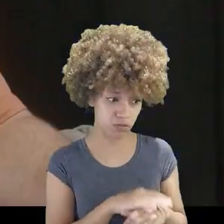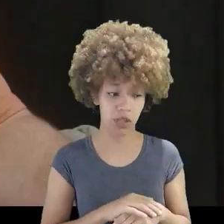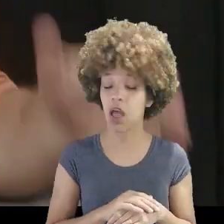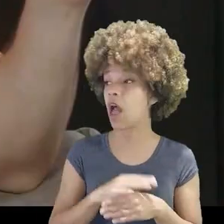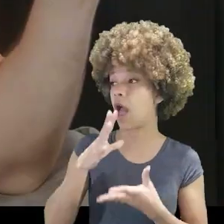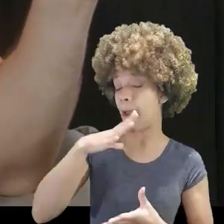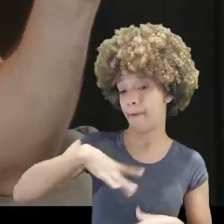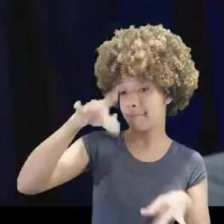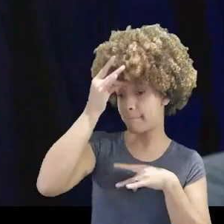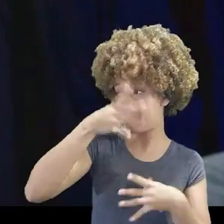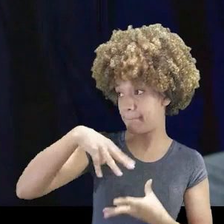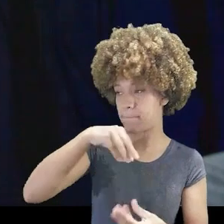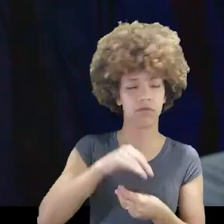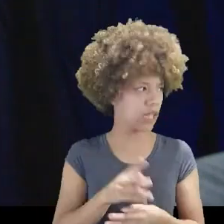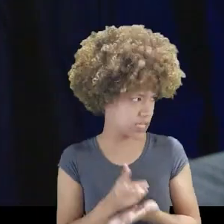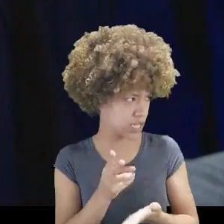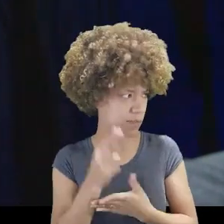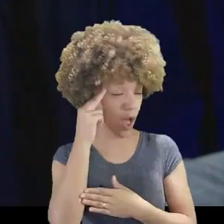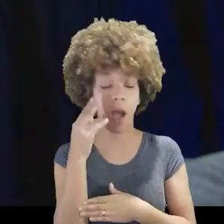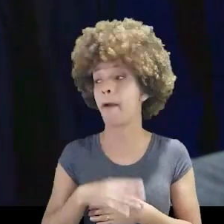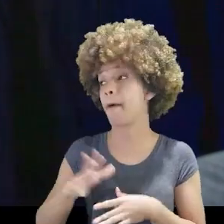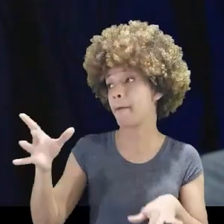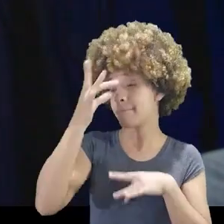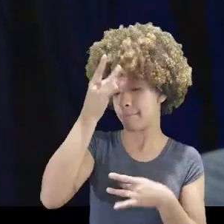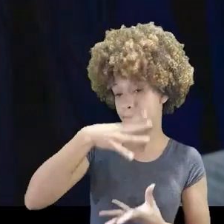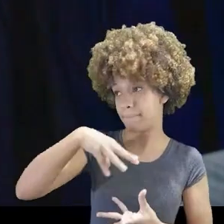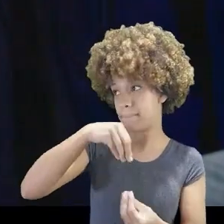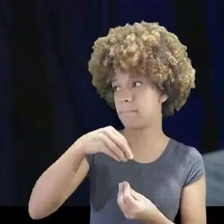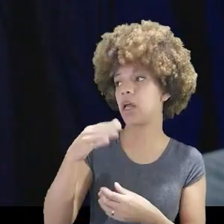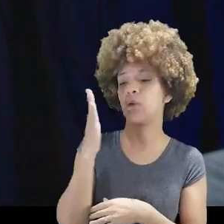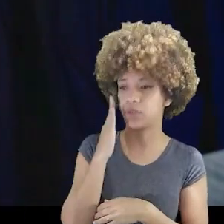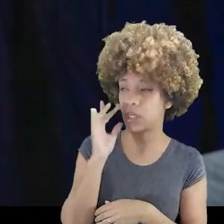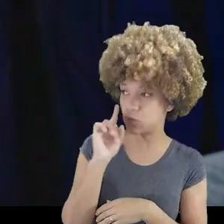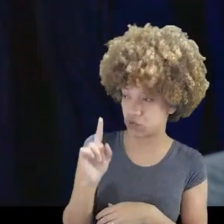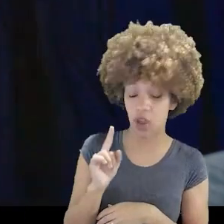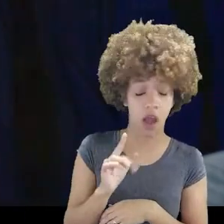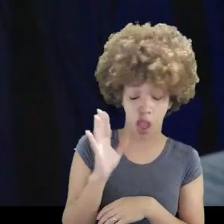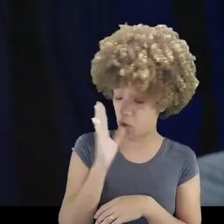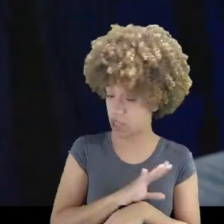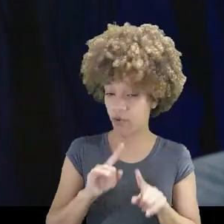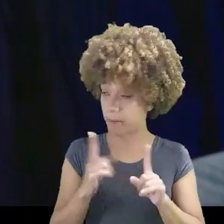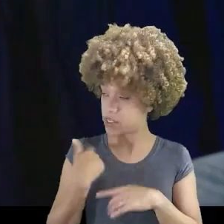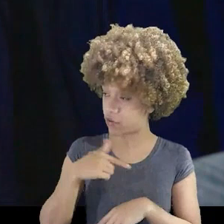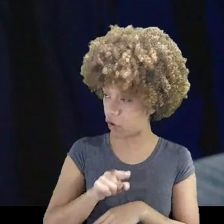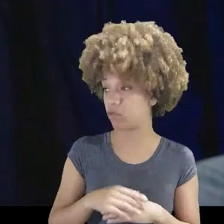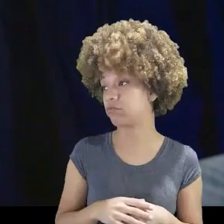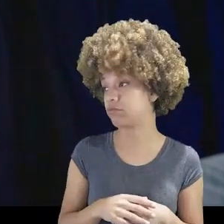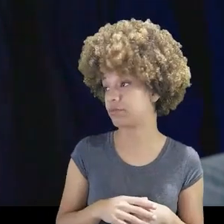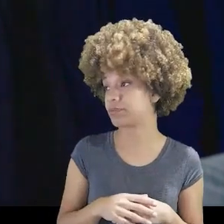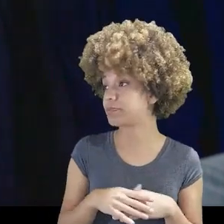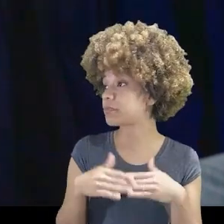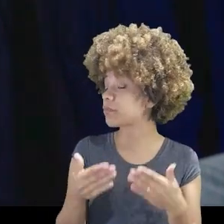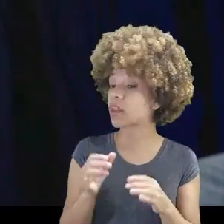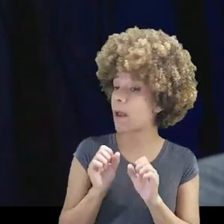projeção astral vai ter que você tá dormindo que isso acontece já estão astral aí tem que eu sei o dia que eu vou né é horrível mas eu vou aí eu vou